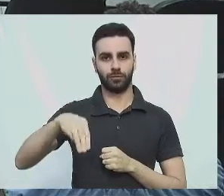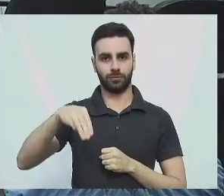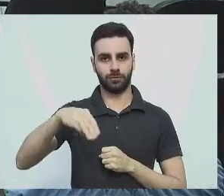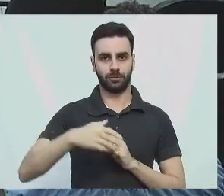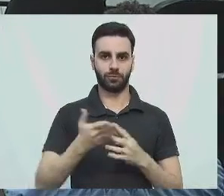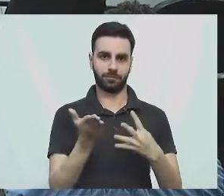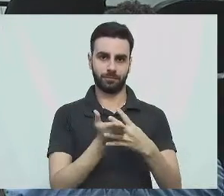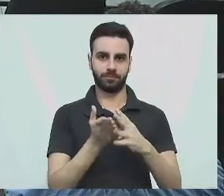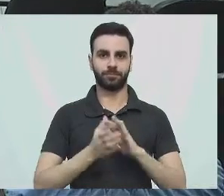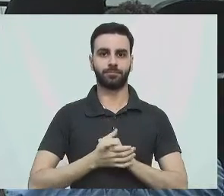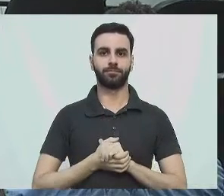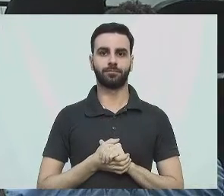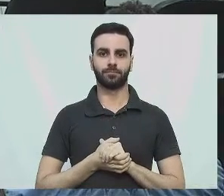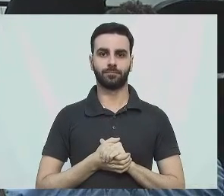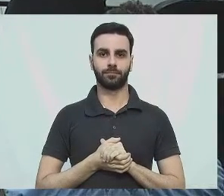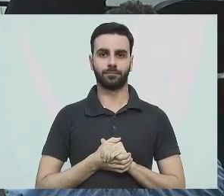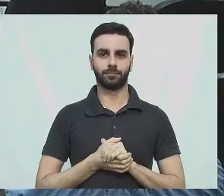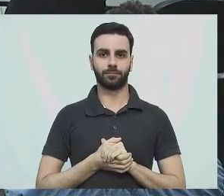minutos.